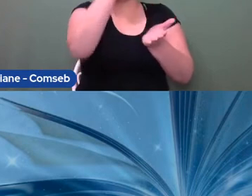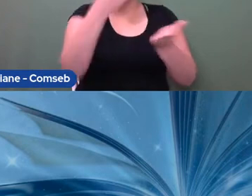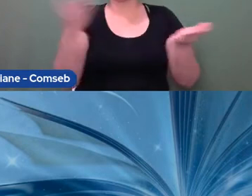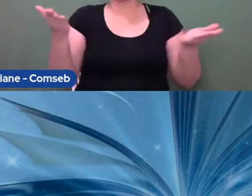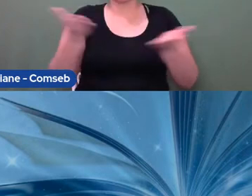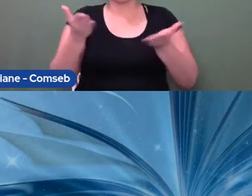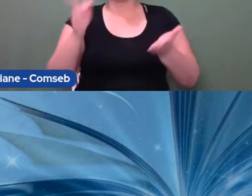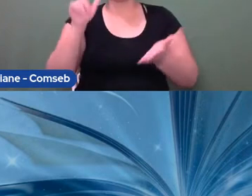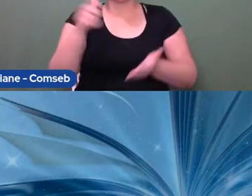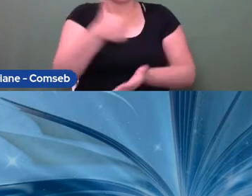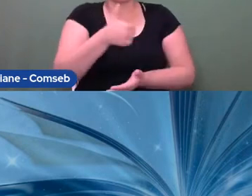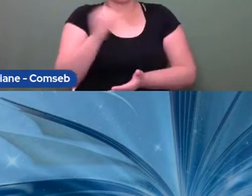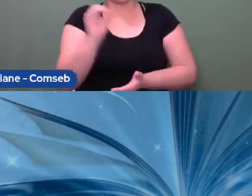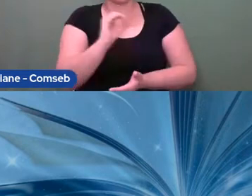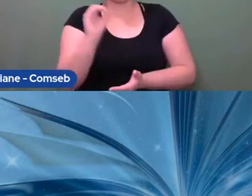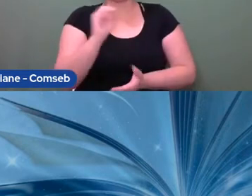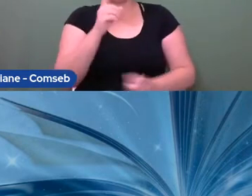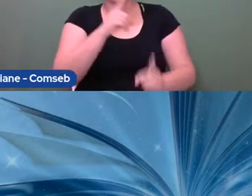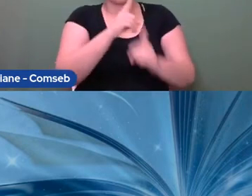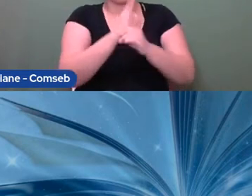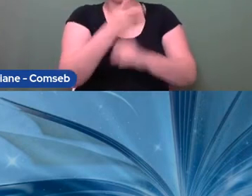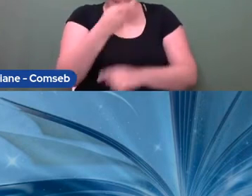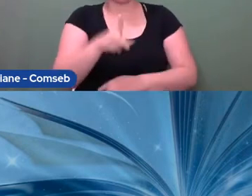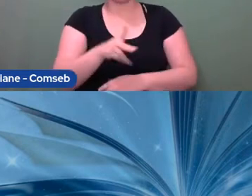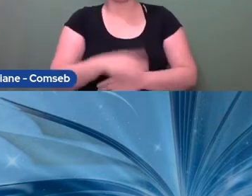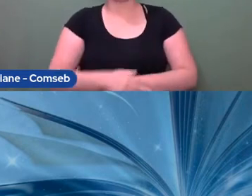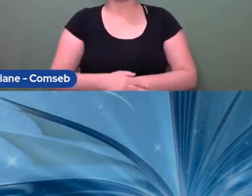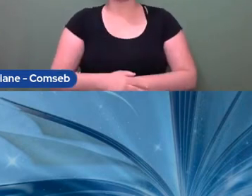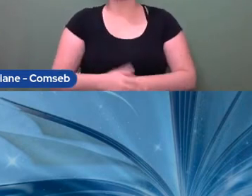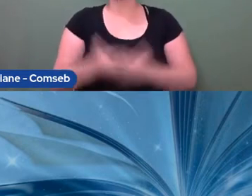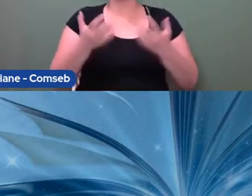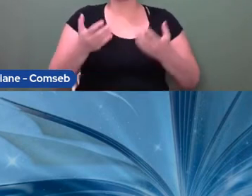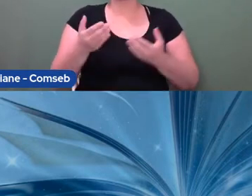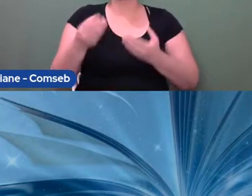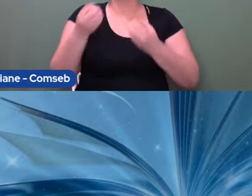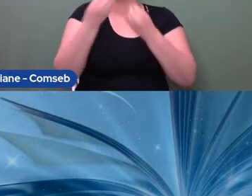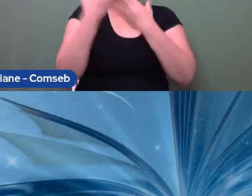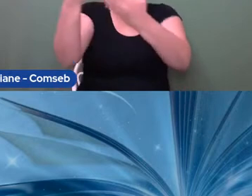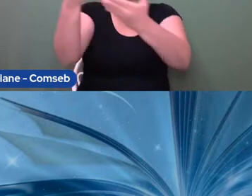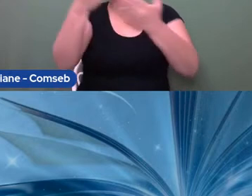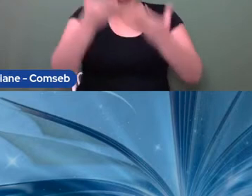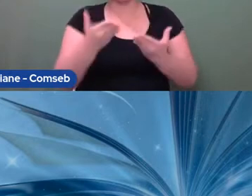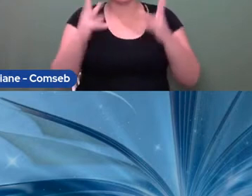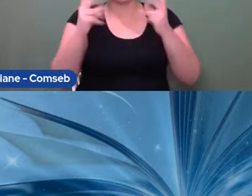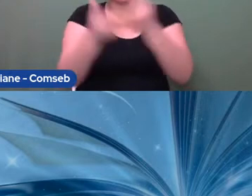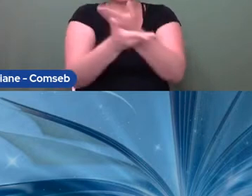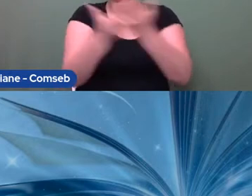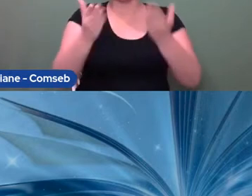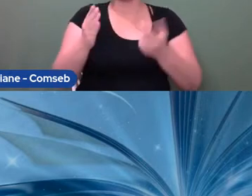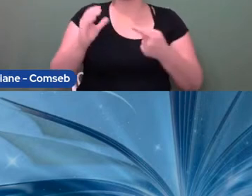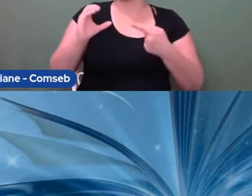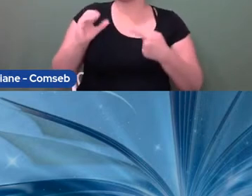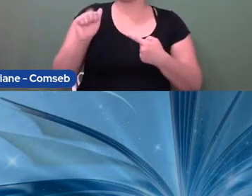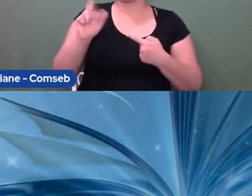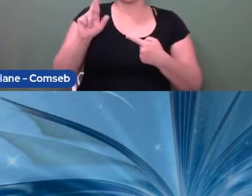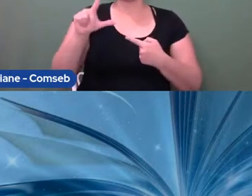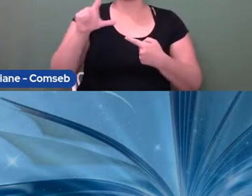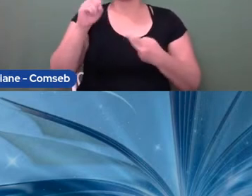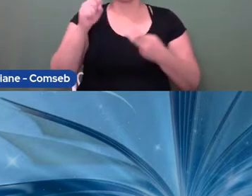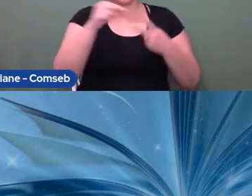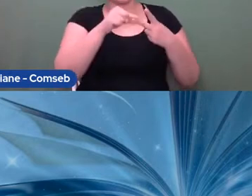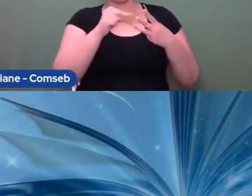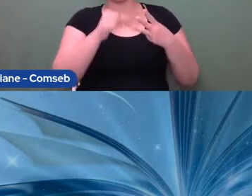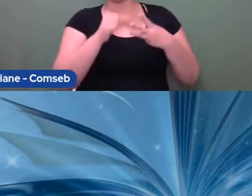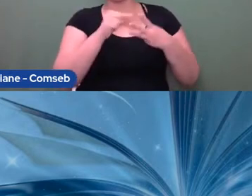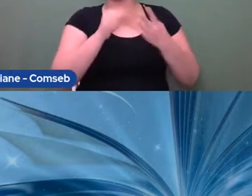nosso 10º encontro e queremos dar boas-vindas a todos, ao Carlos, às intérpretes de